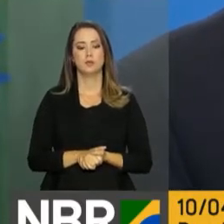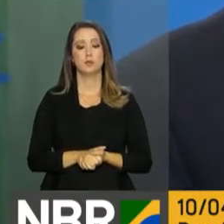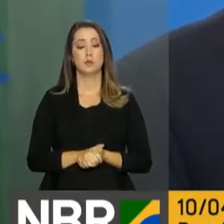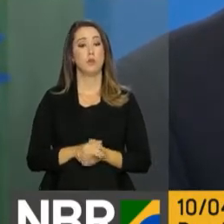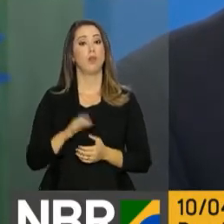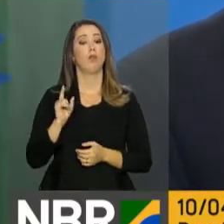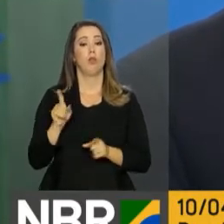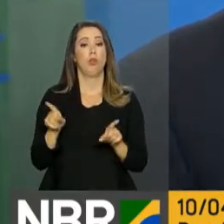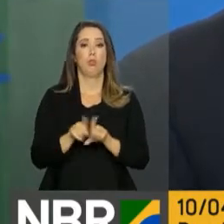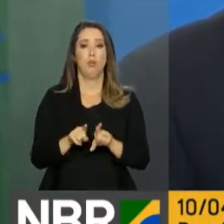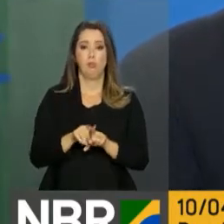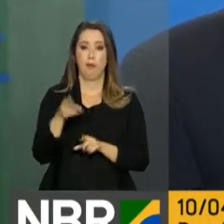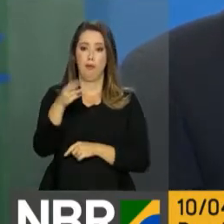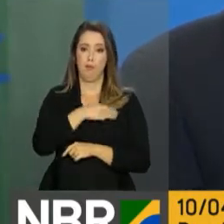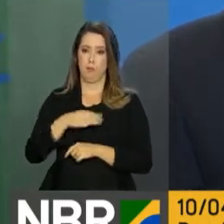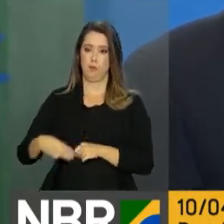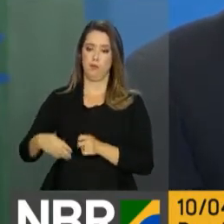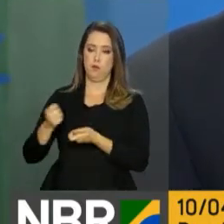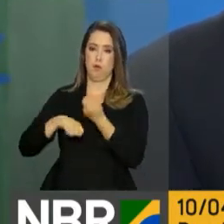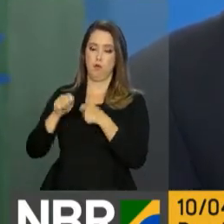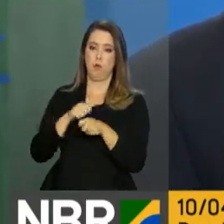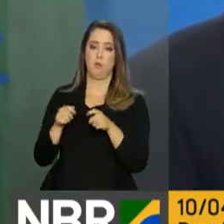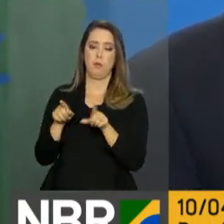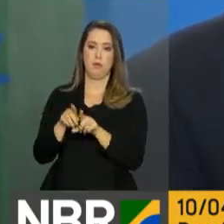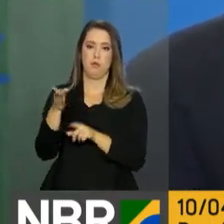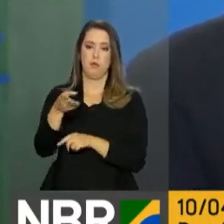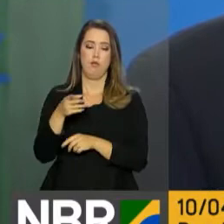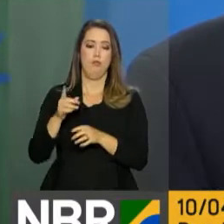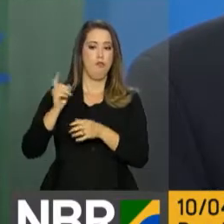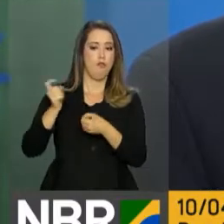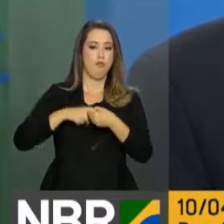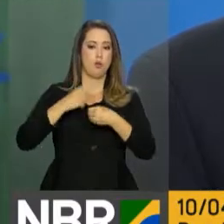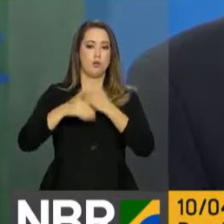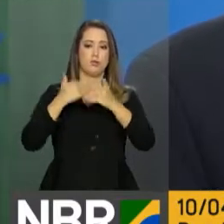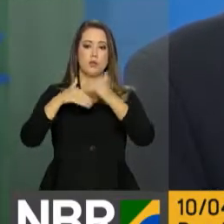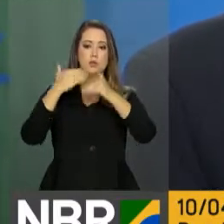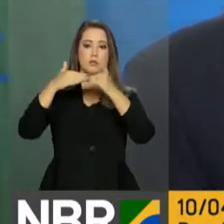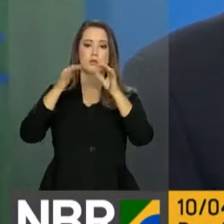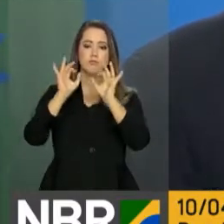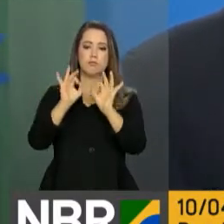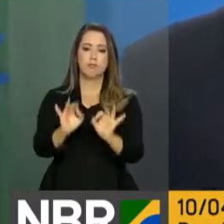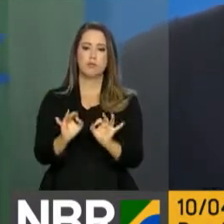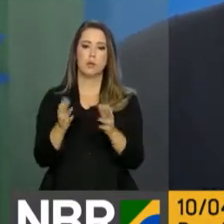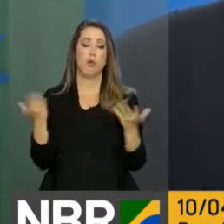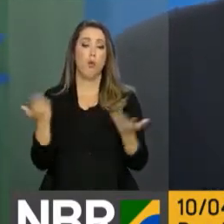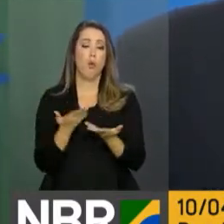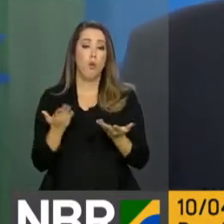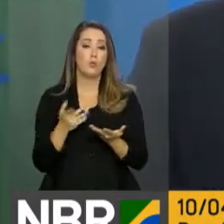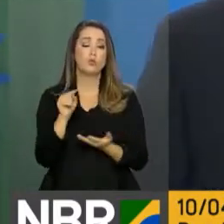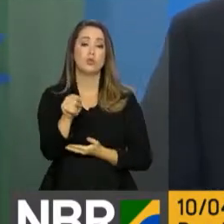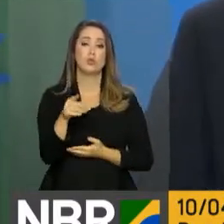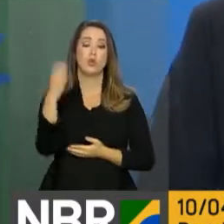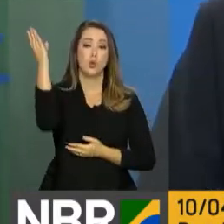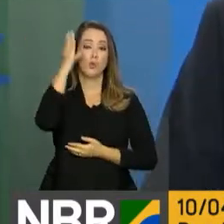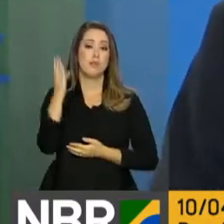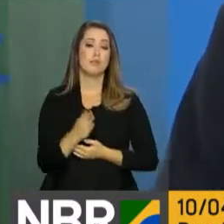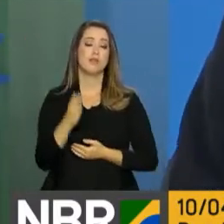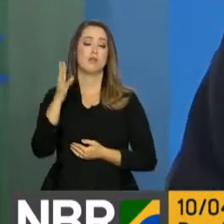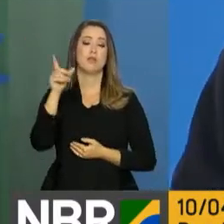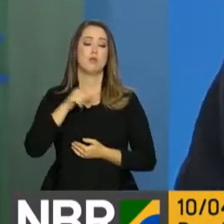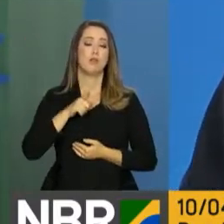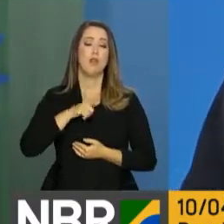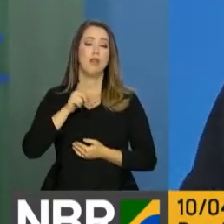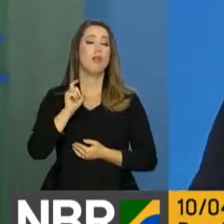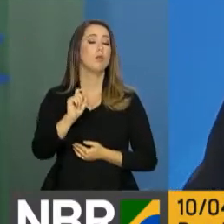E não só isso, Meirelles, também retomar o crescimento sustentado. Portanto, hoje o país